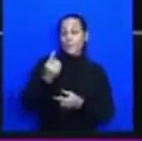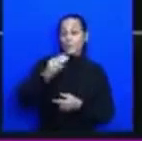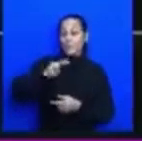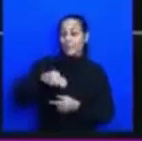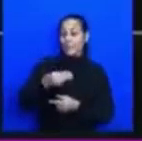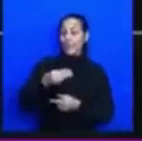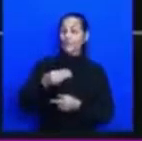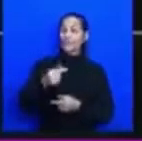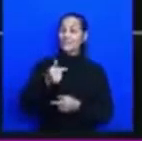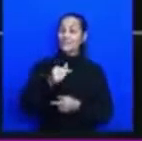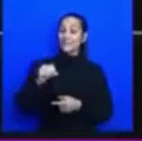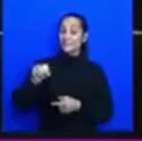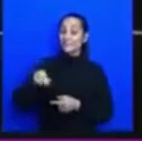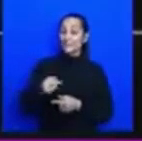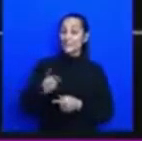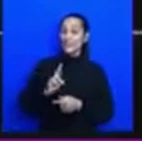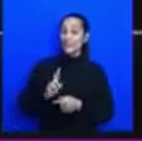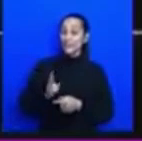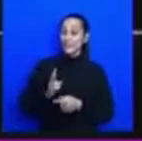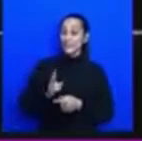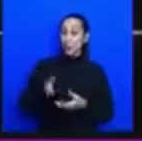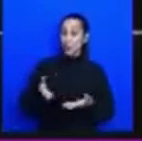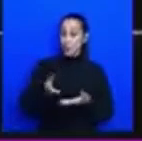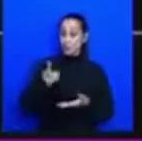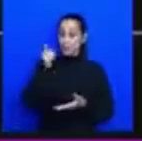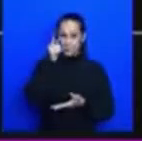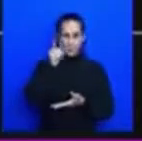R$1.700.000. Será que sai hoje?